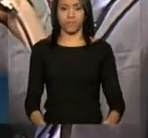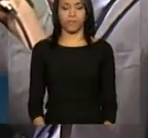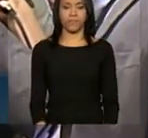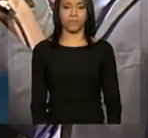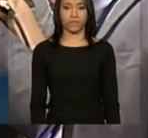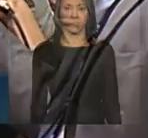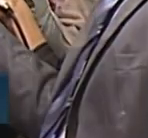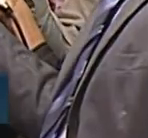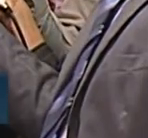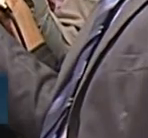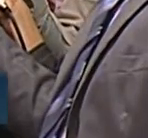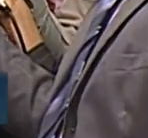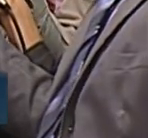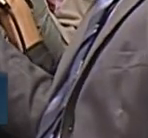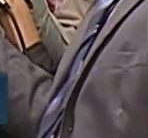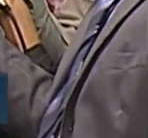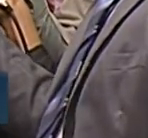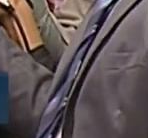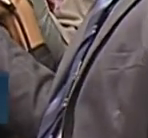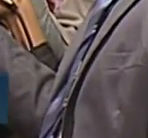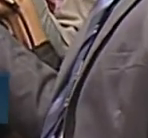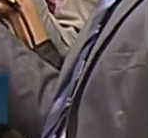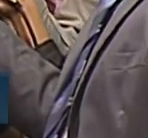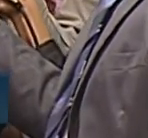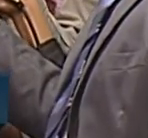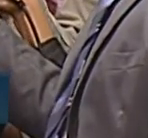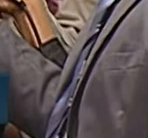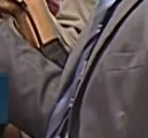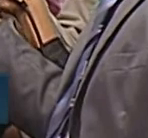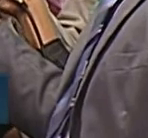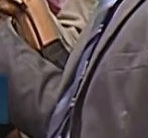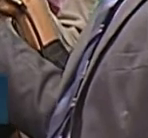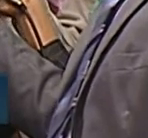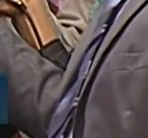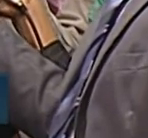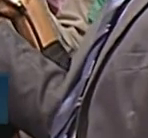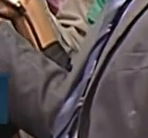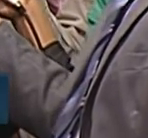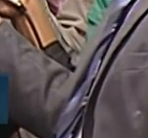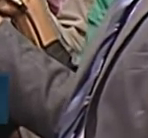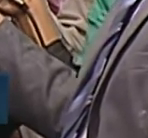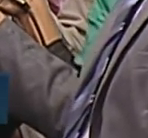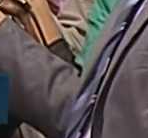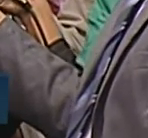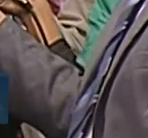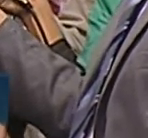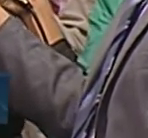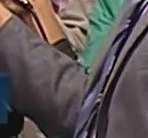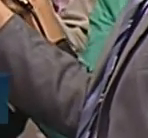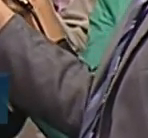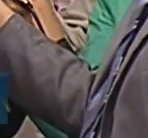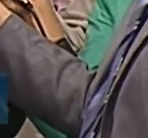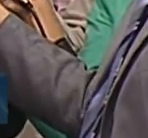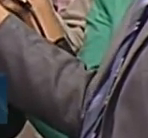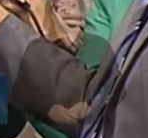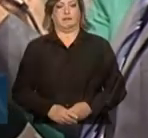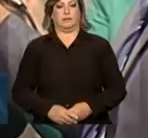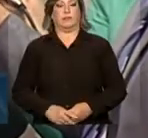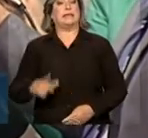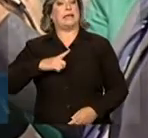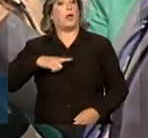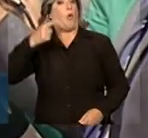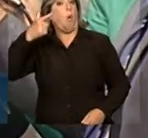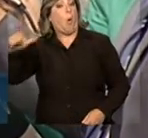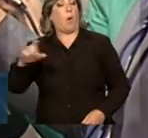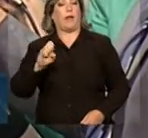e preenchendo a área indígena nós teremos outras etapas no dia 4 de outubro teremos a etapa com mais dois mil